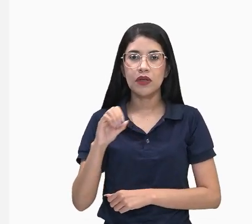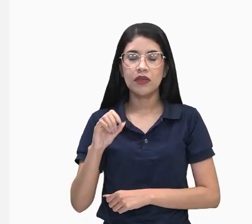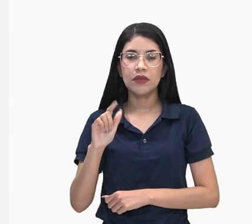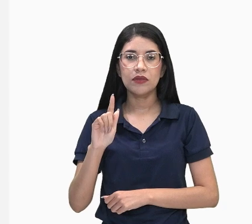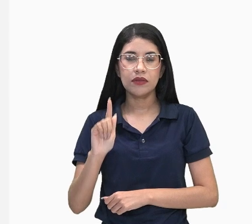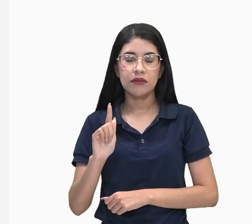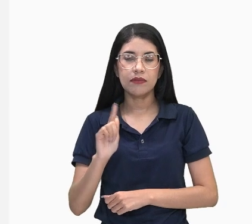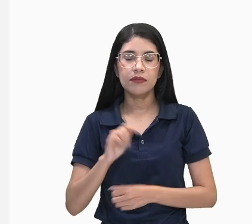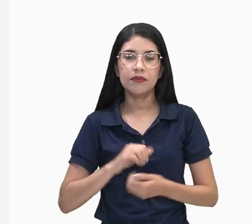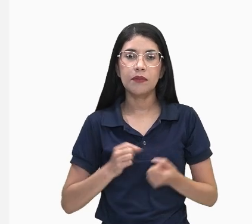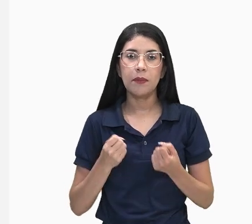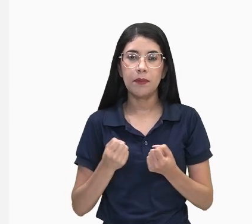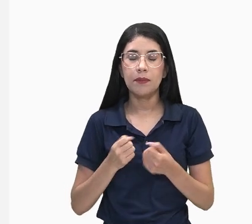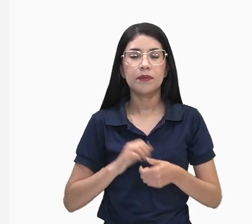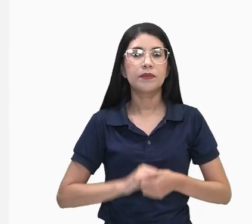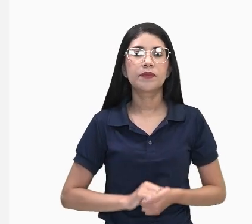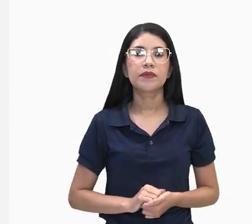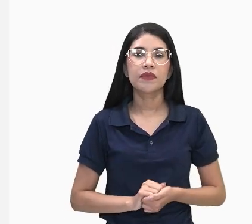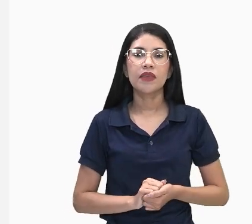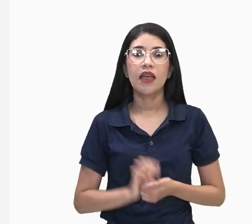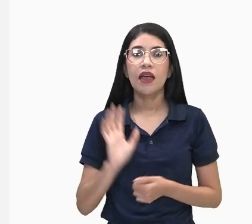peso. Elas vão ocorrer